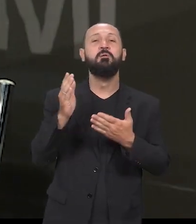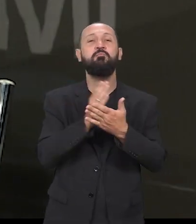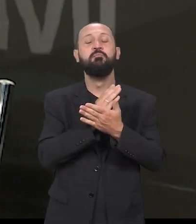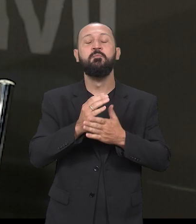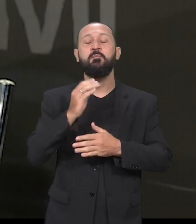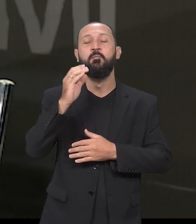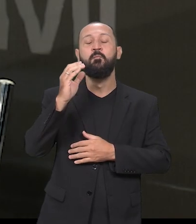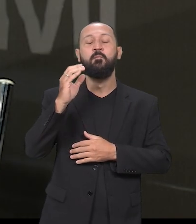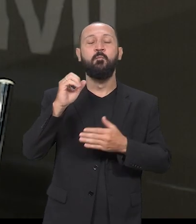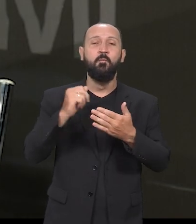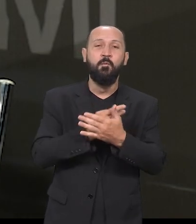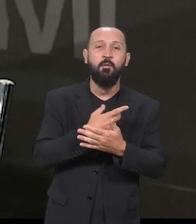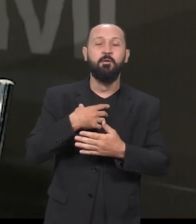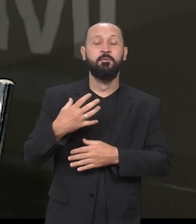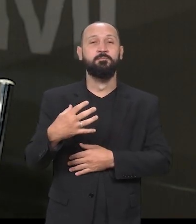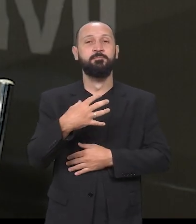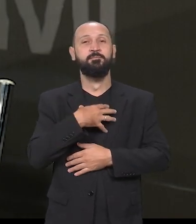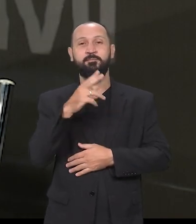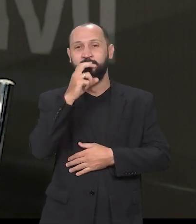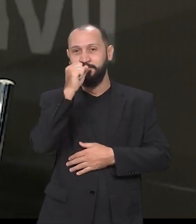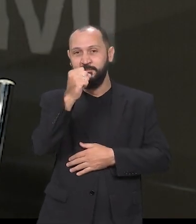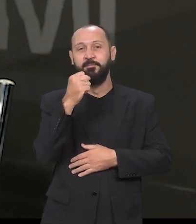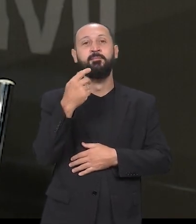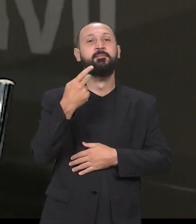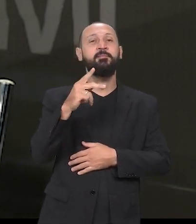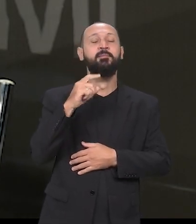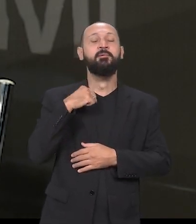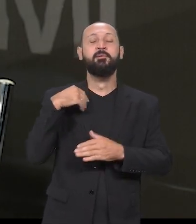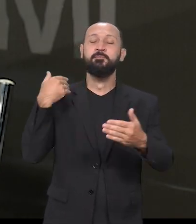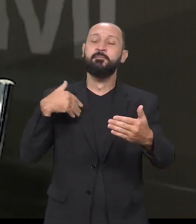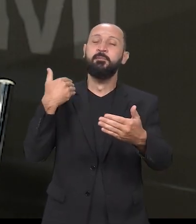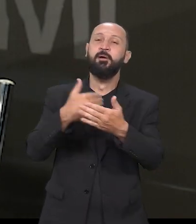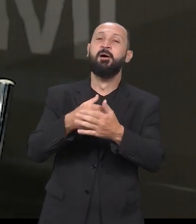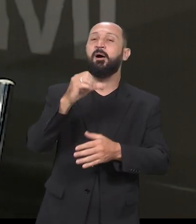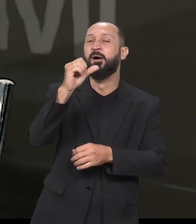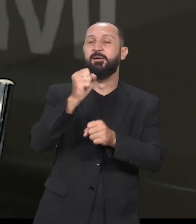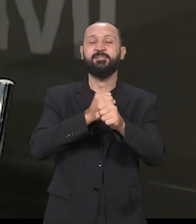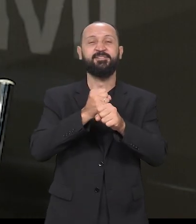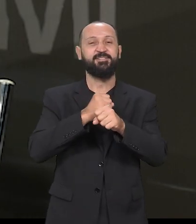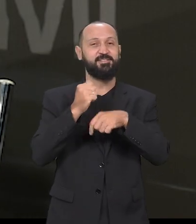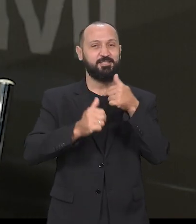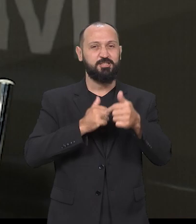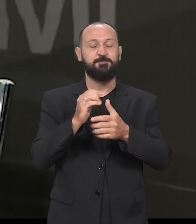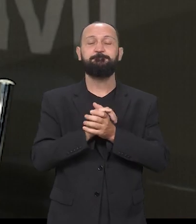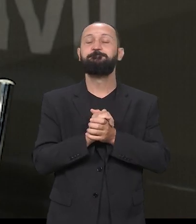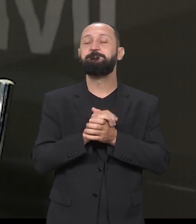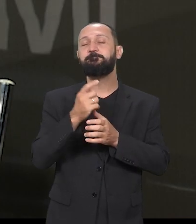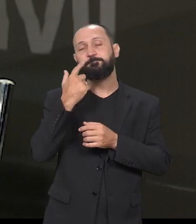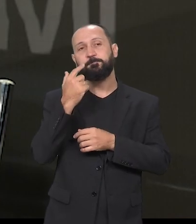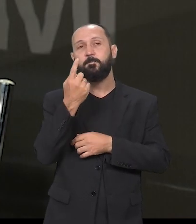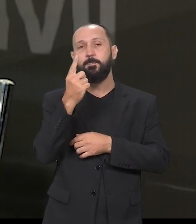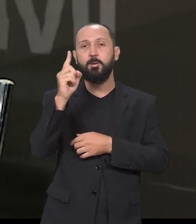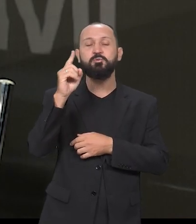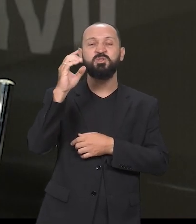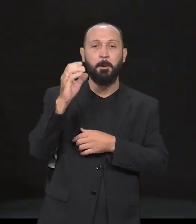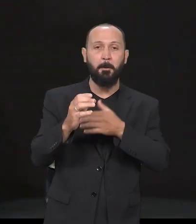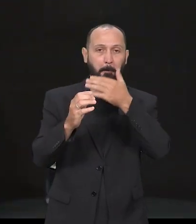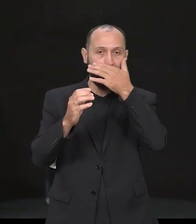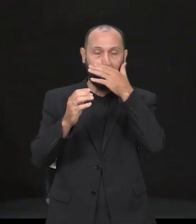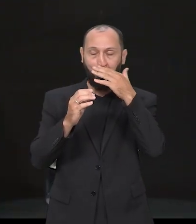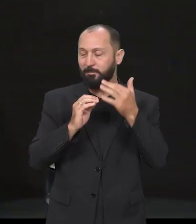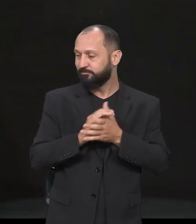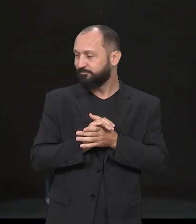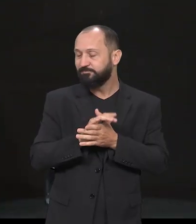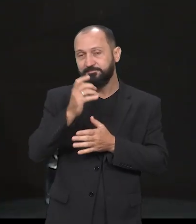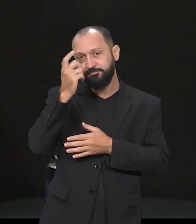alguns casos que foram marcantes para você nesse 9 anos que você está. Um caso que você pode contar.